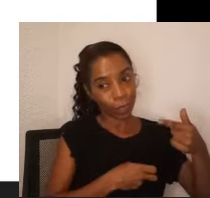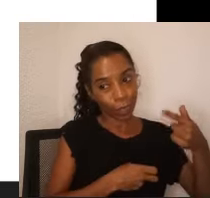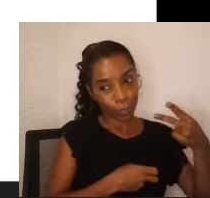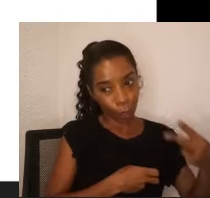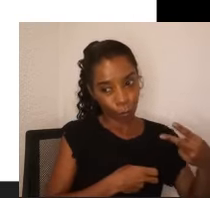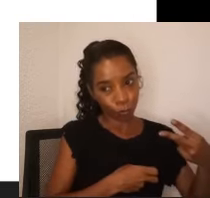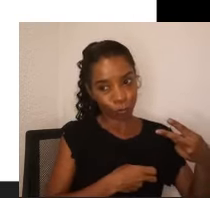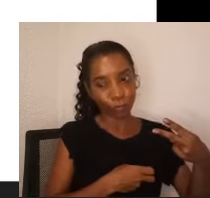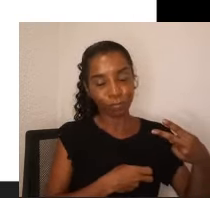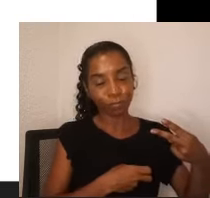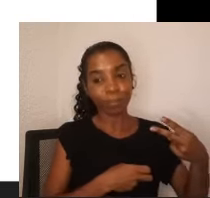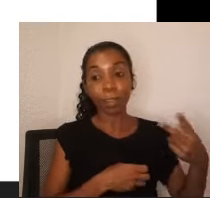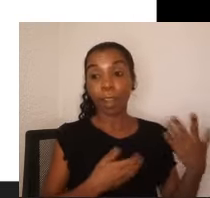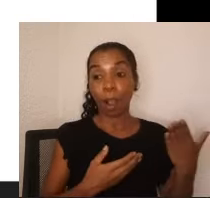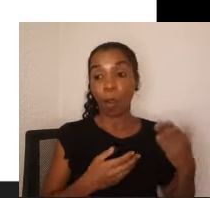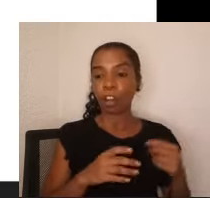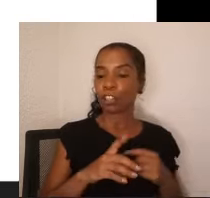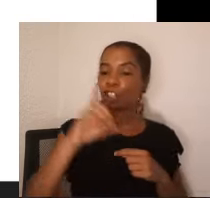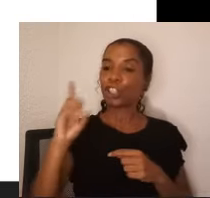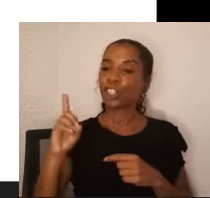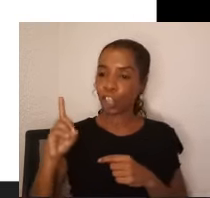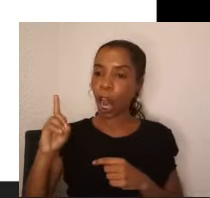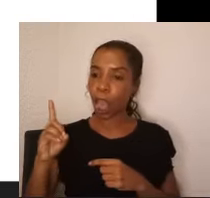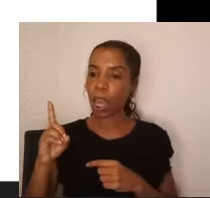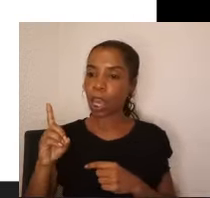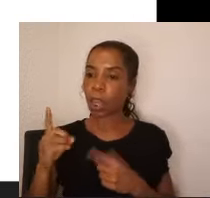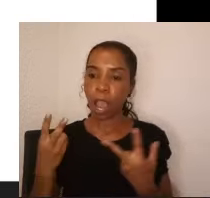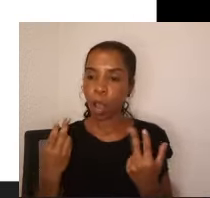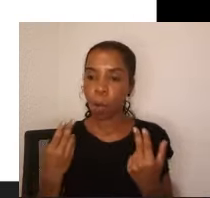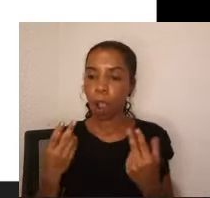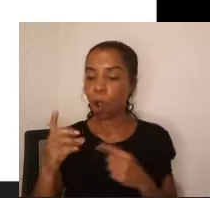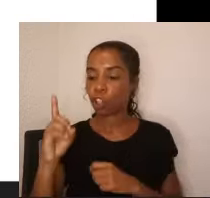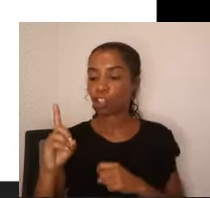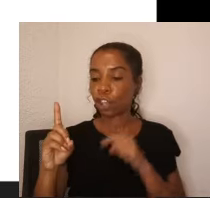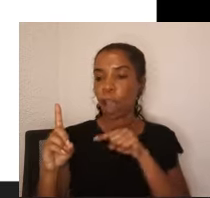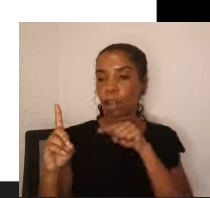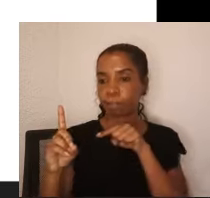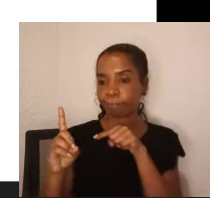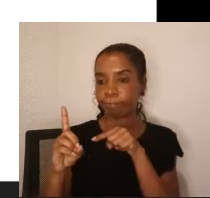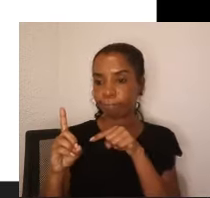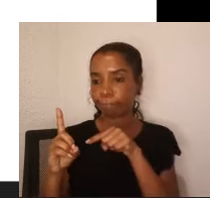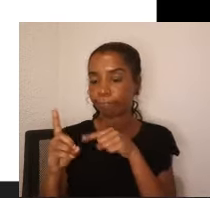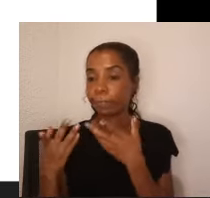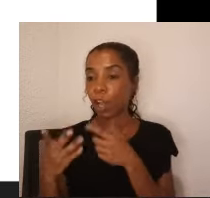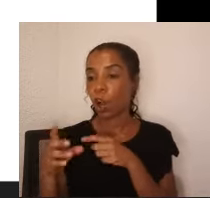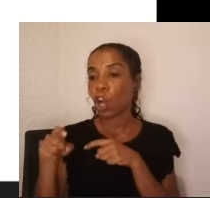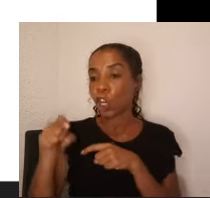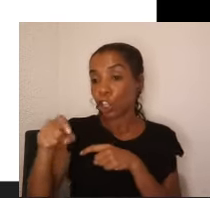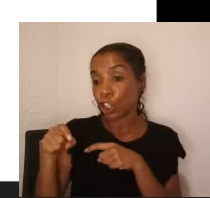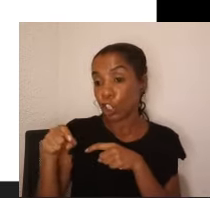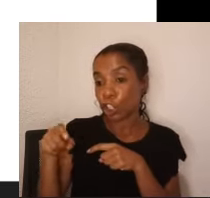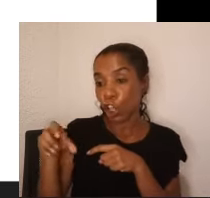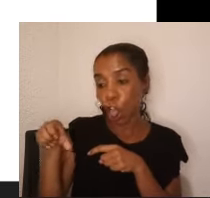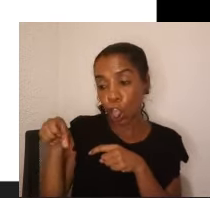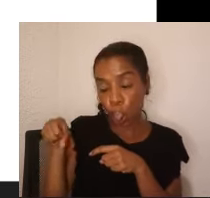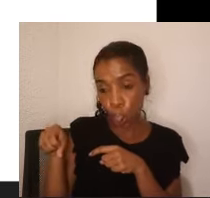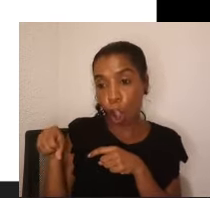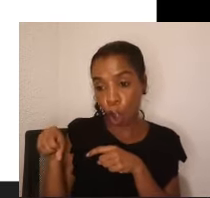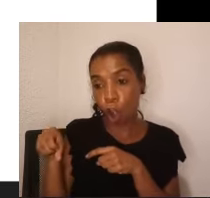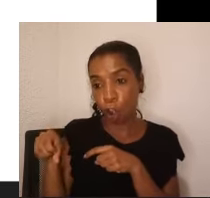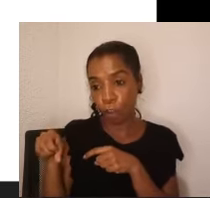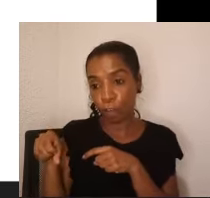Para o cálculo do limite à direita, a gente faz da mesma forma. Só que como o x tende a 9 pela direita